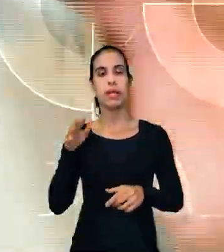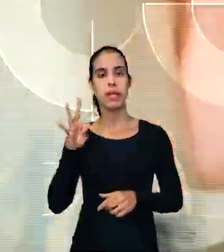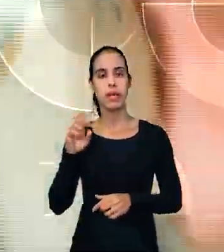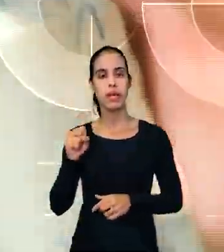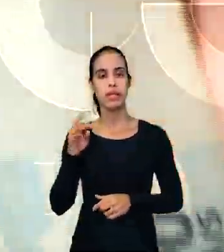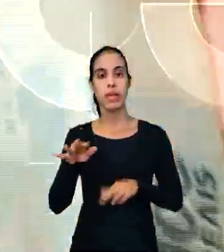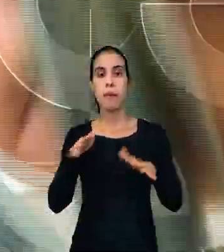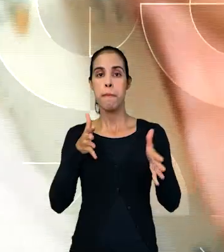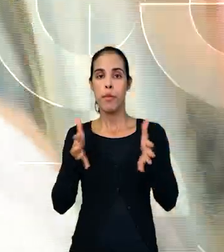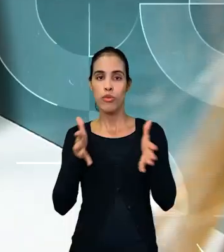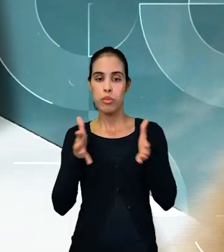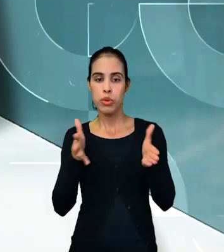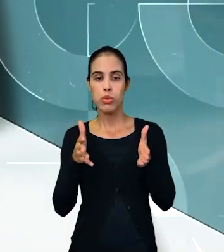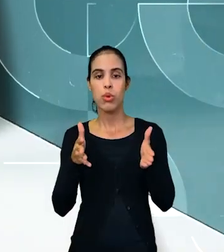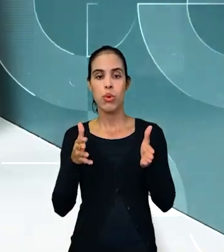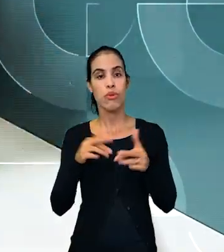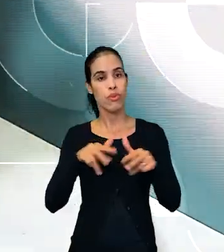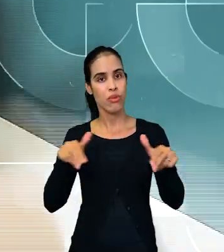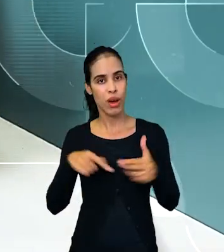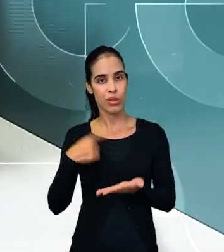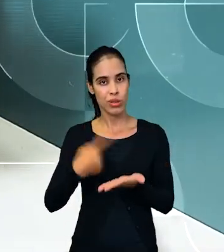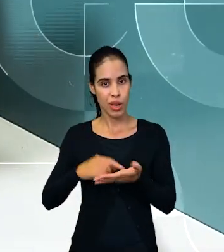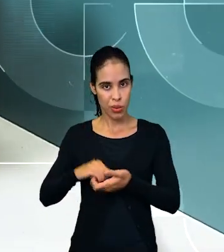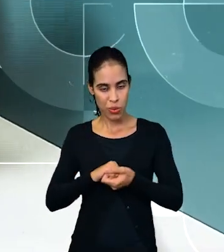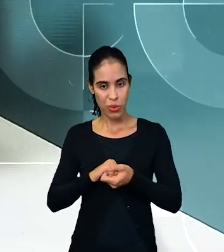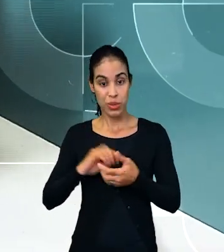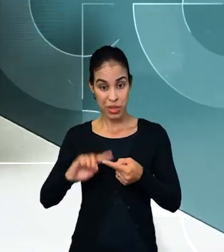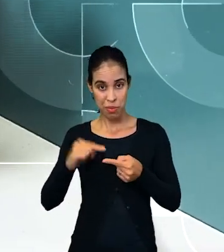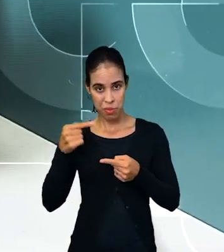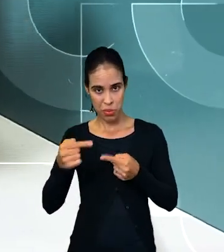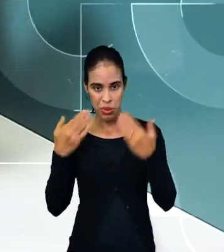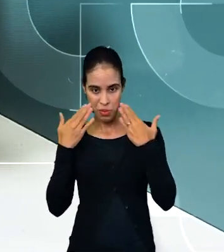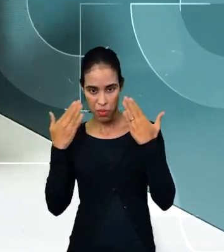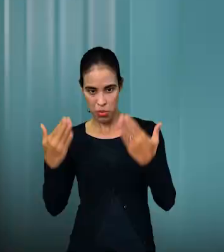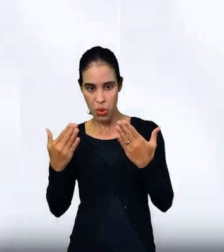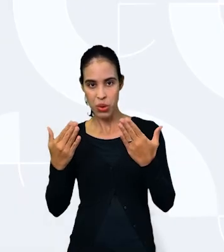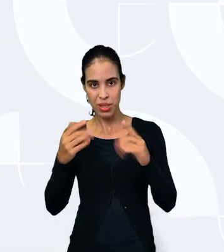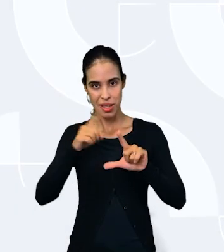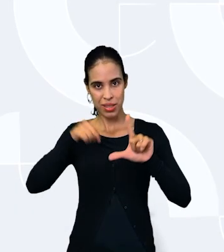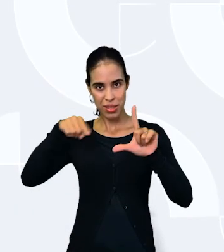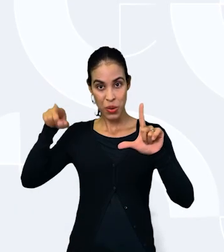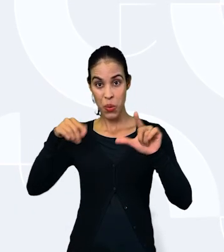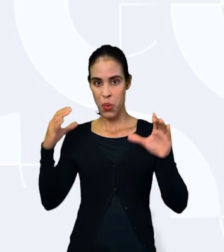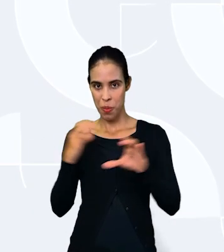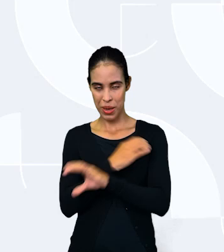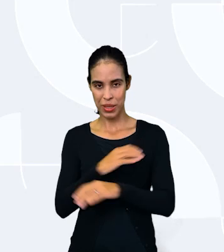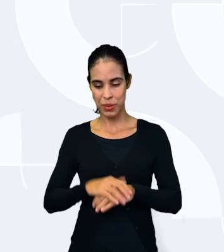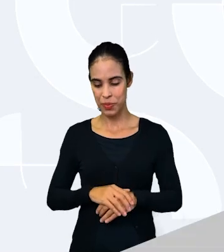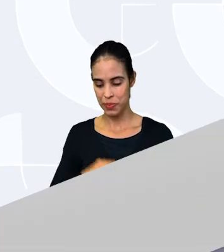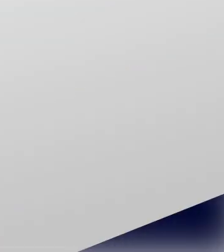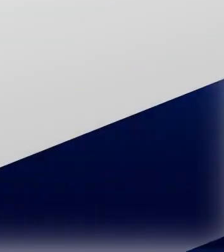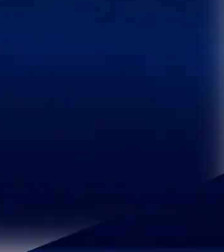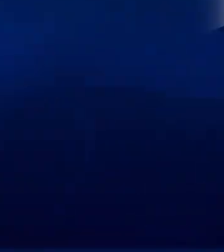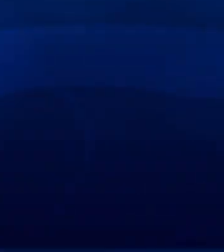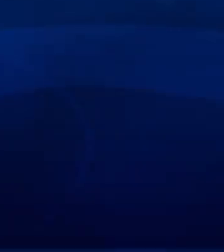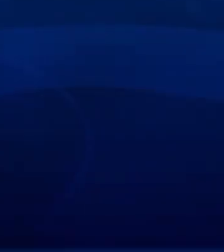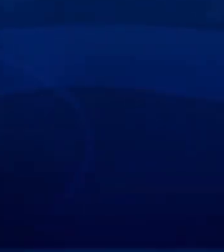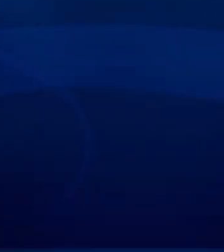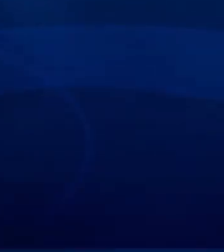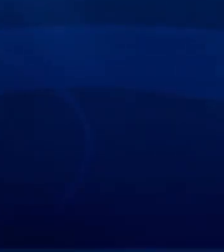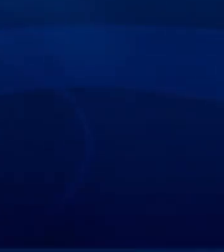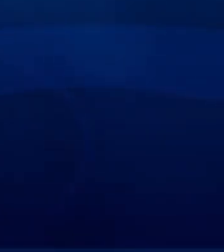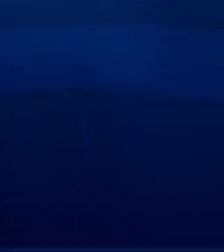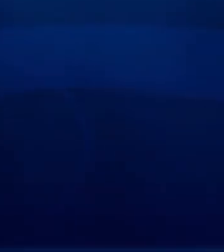TST movimentou quase 8 bilhões de reais em conciliações. Já já, a gente mostra os dados completos.